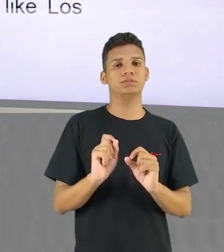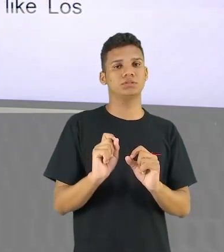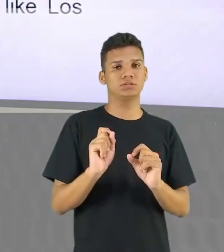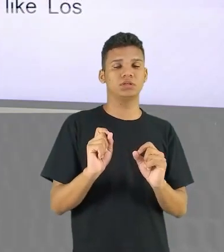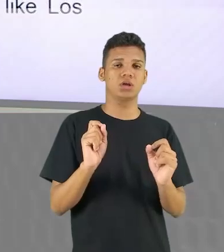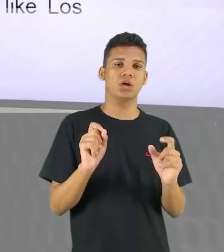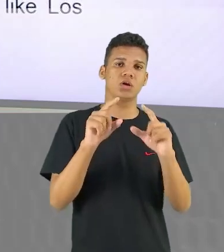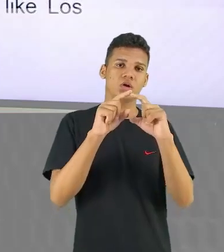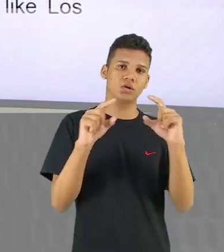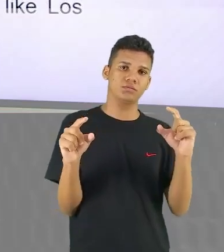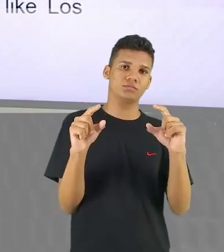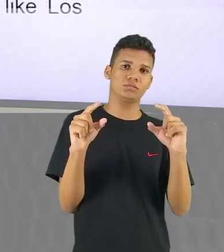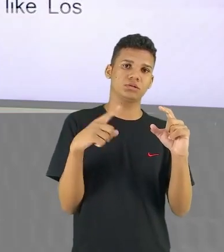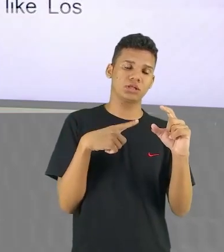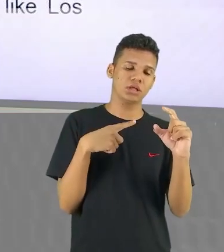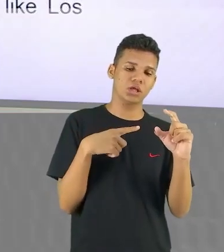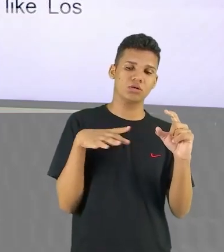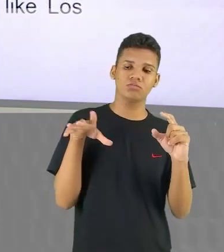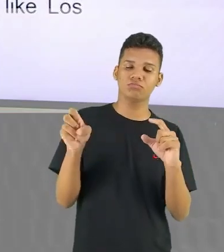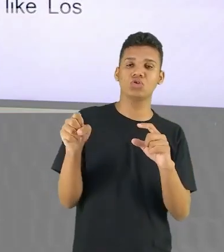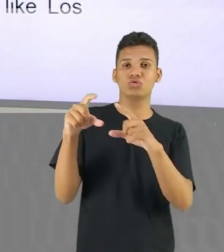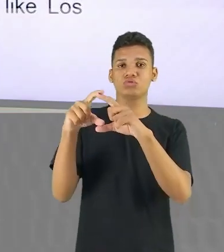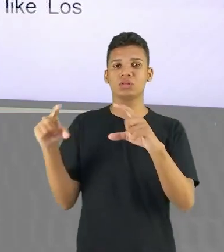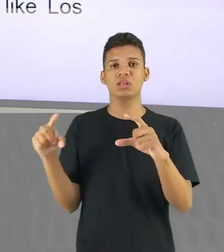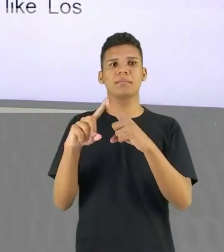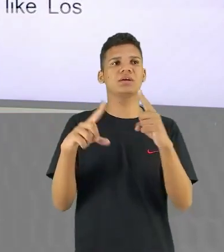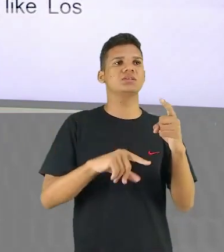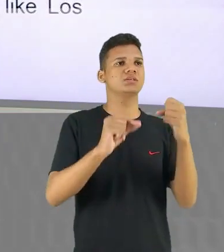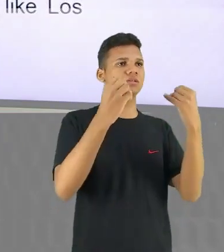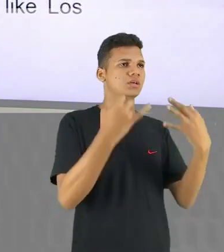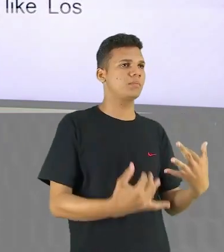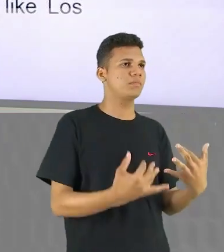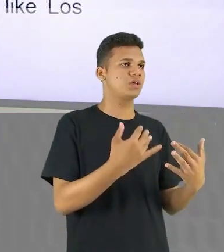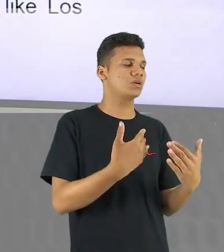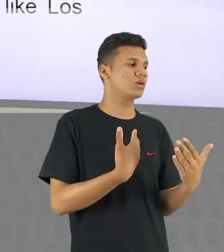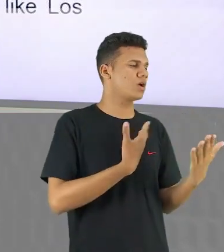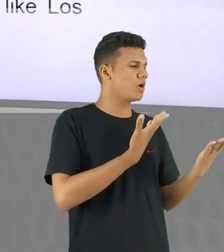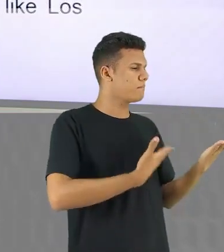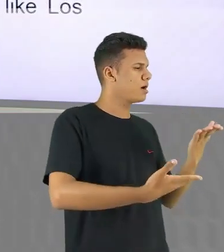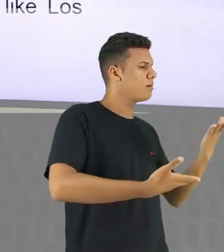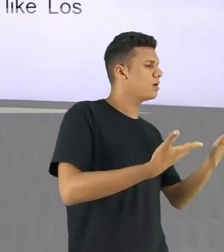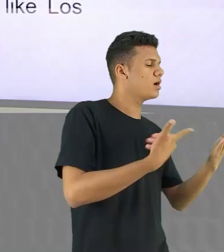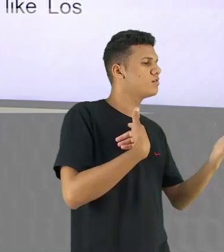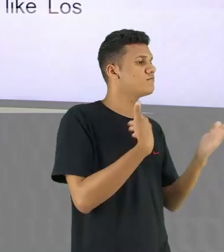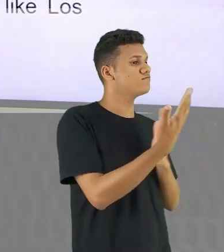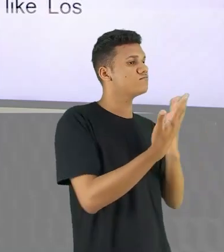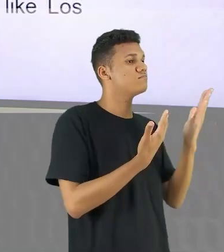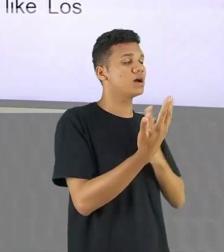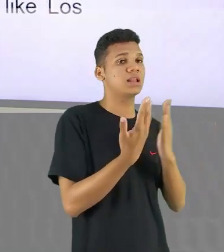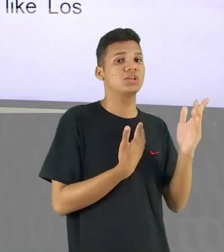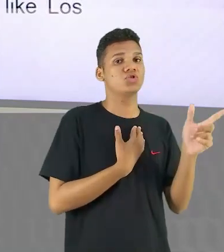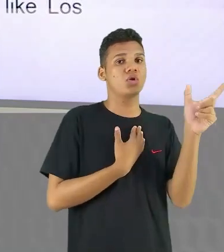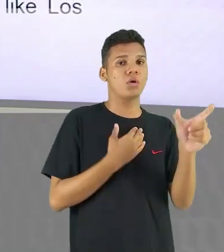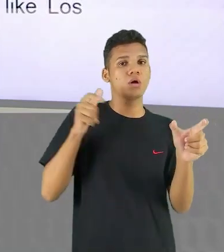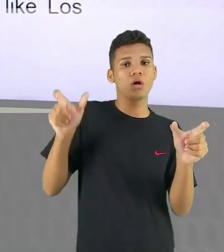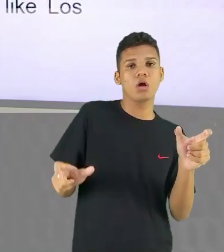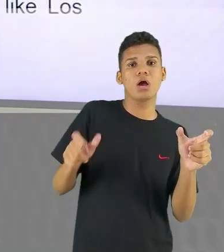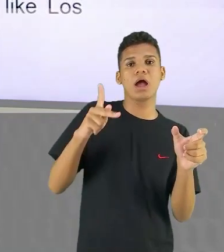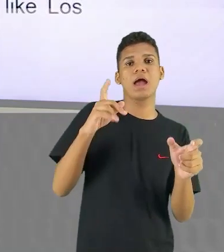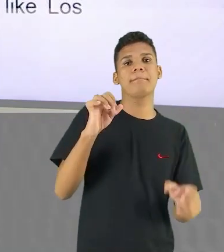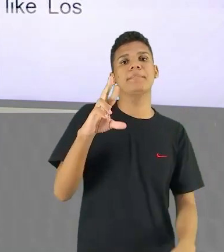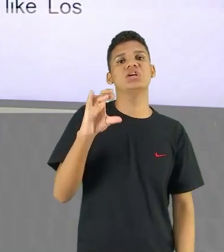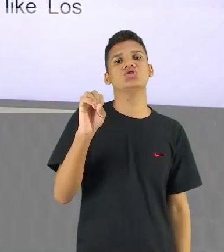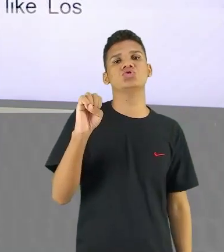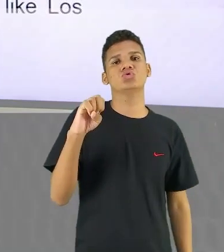um fragmento de um texto que mostra falas, interações entre personagens. Aqui é um fragmento